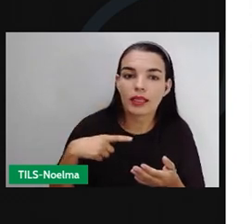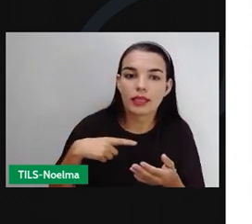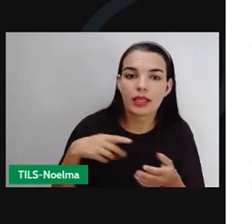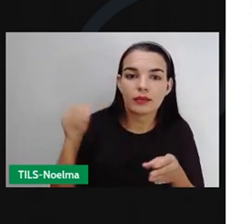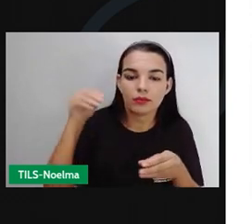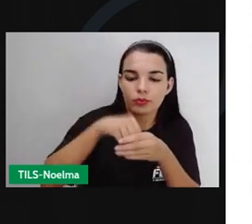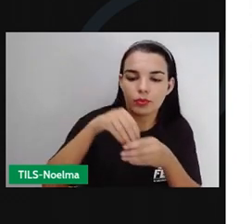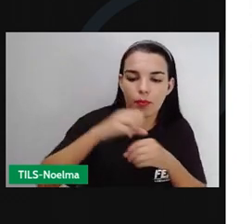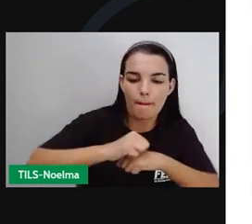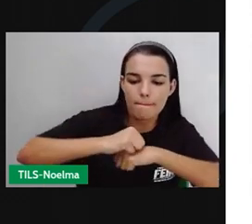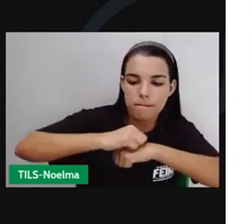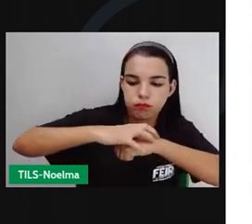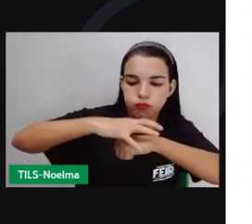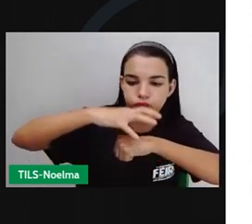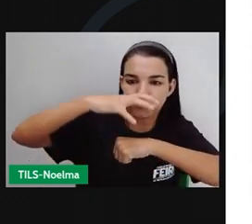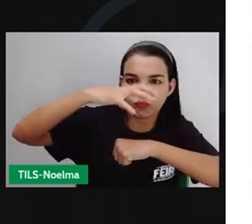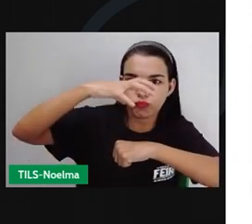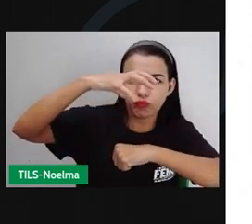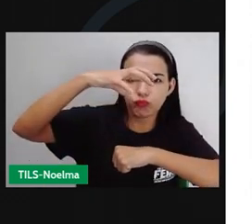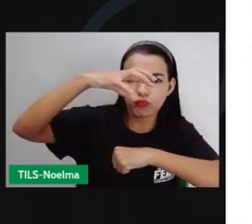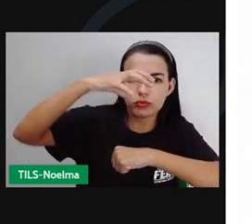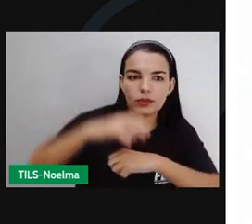fermento biológico seco.